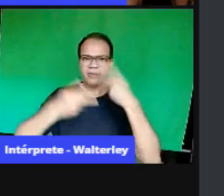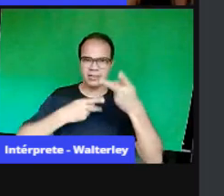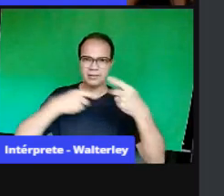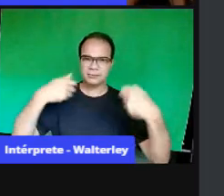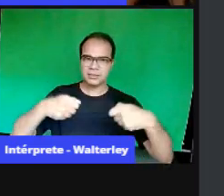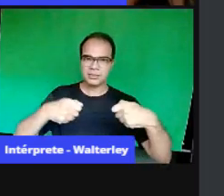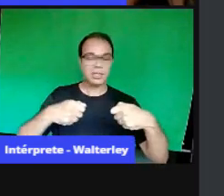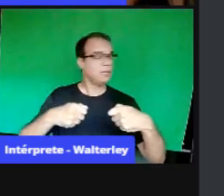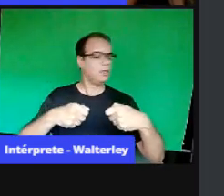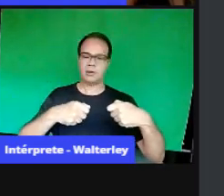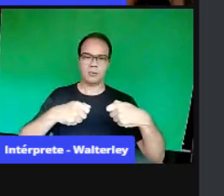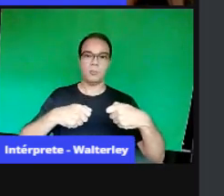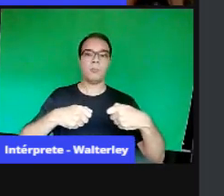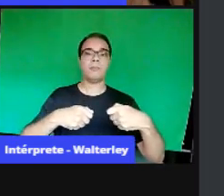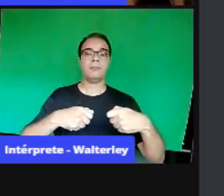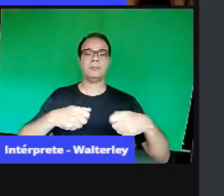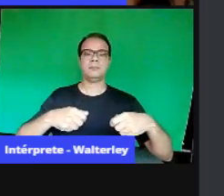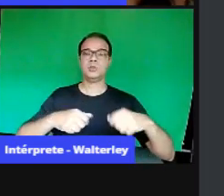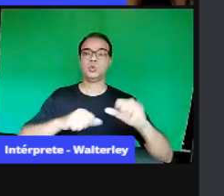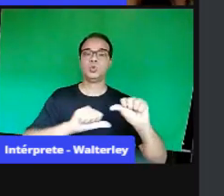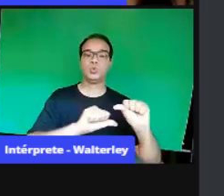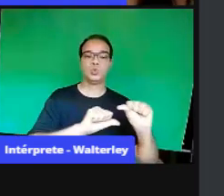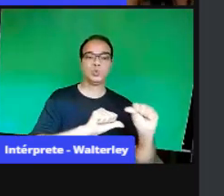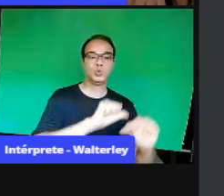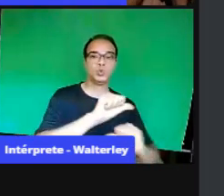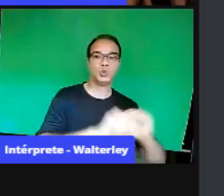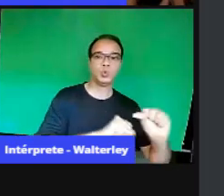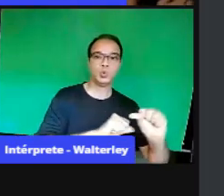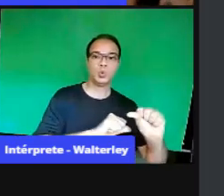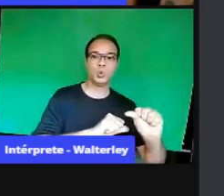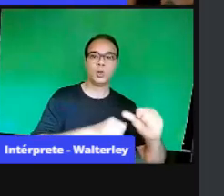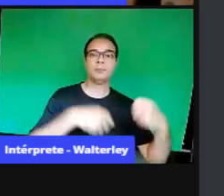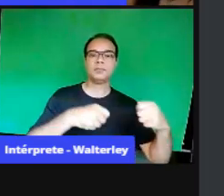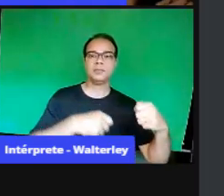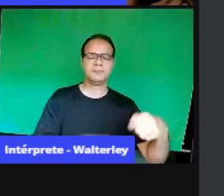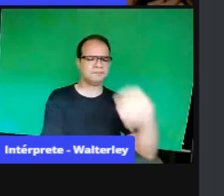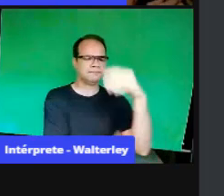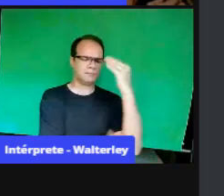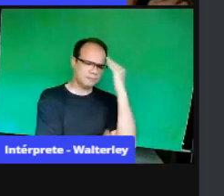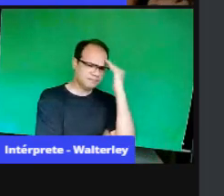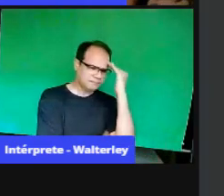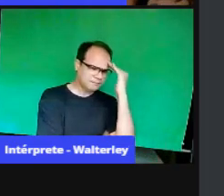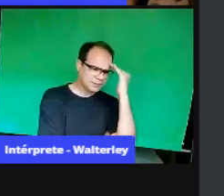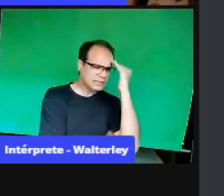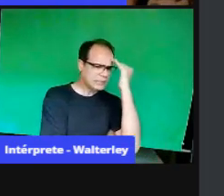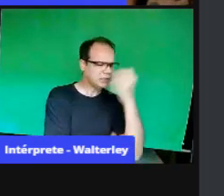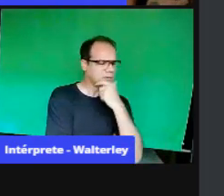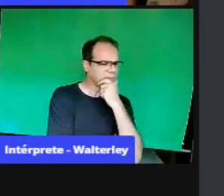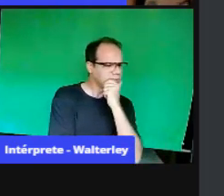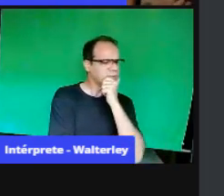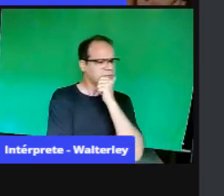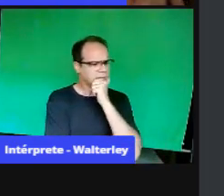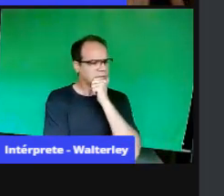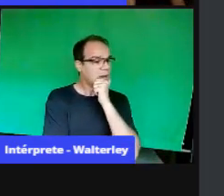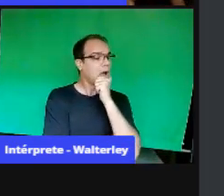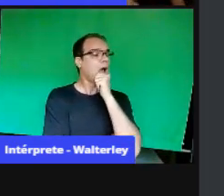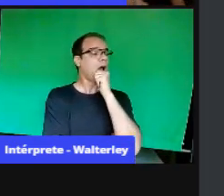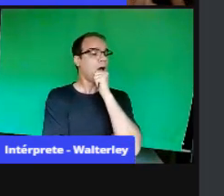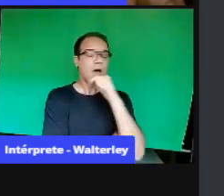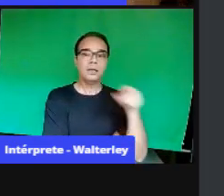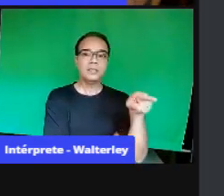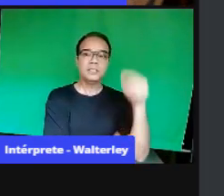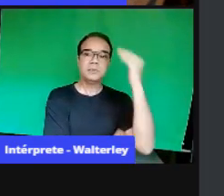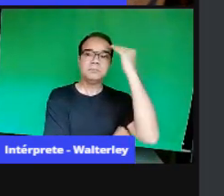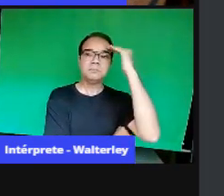uma troca. Para eu me comunicar, você precisa entender de que maneira eu me comunico. E essa